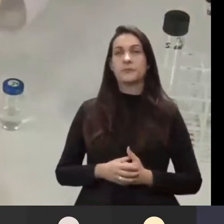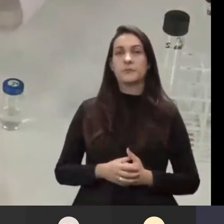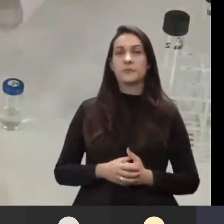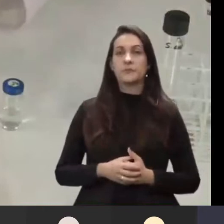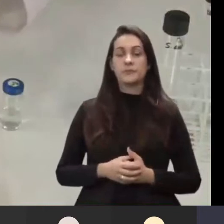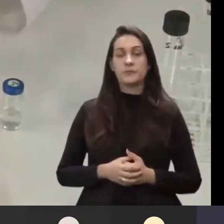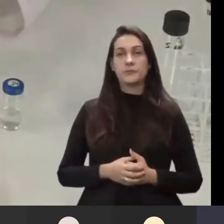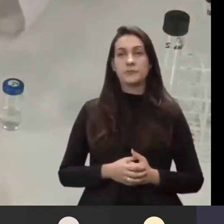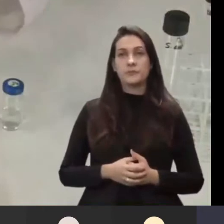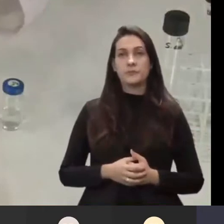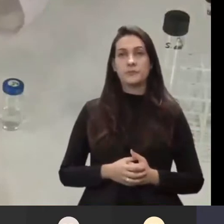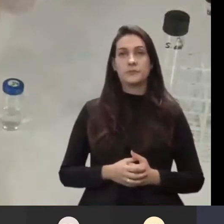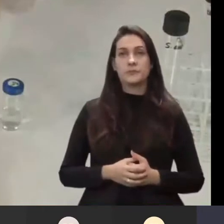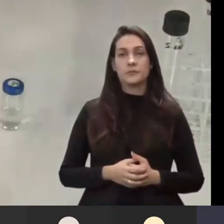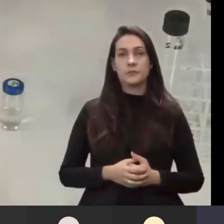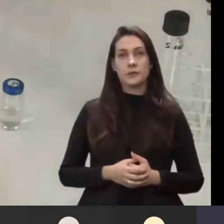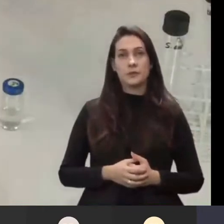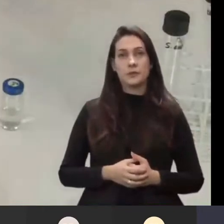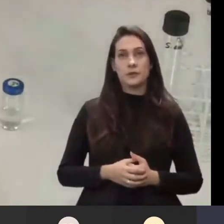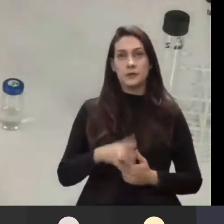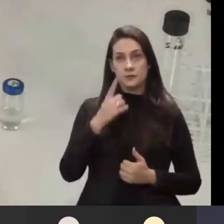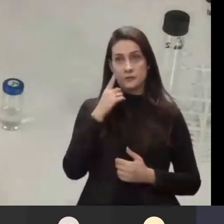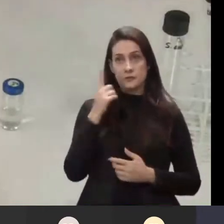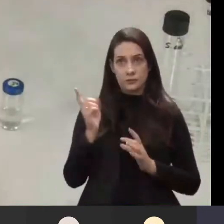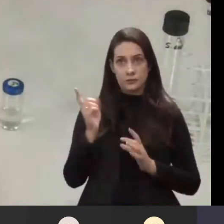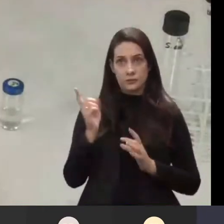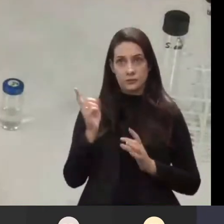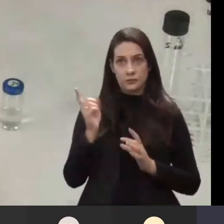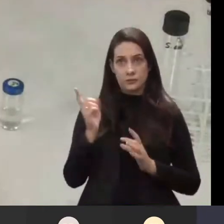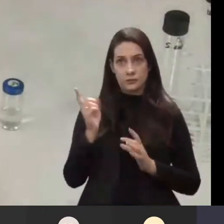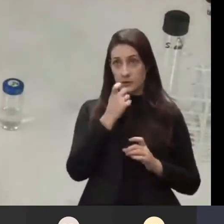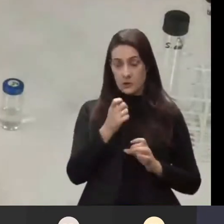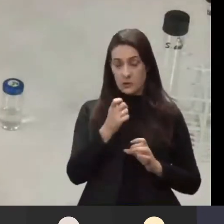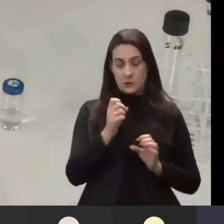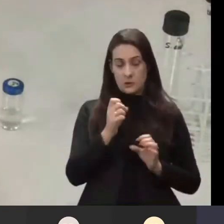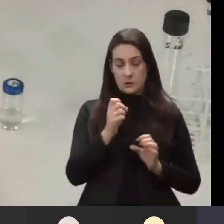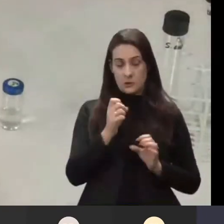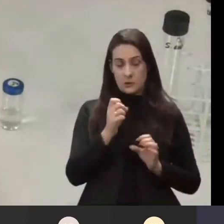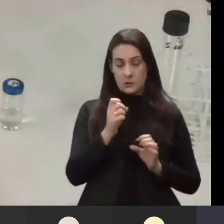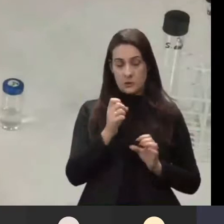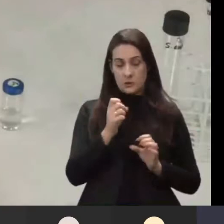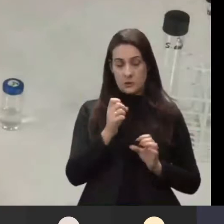daí você vai ver qual que é o local correto do descarte.